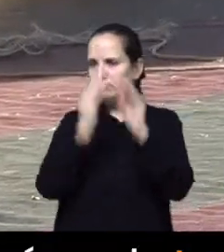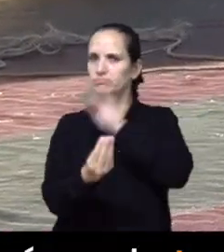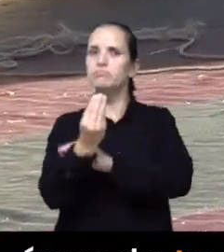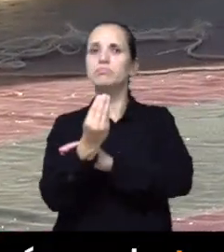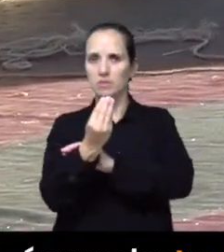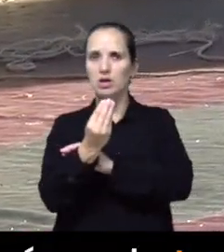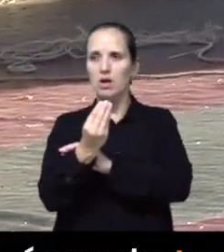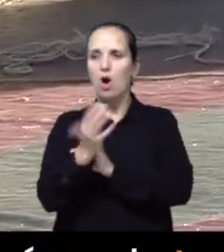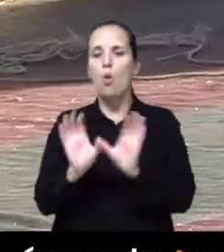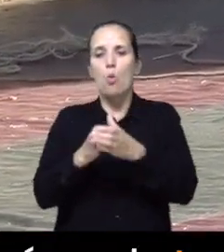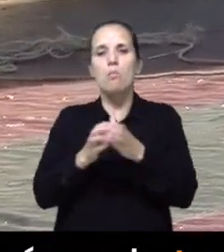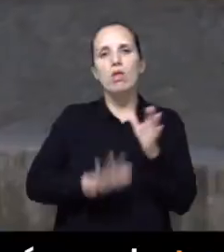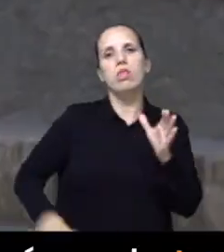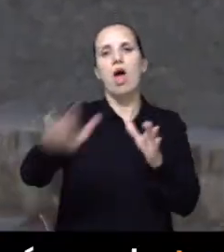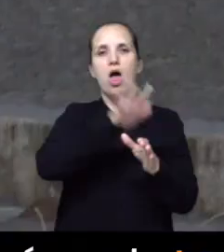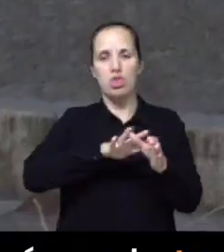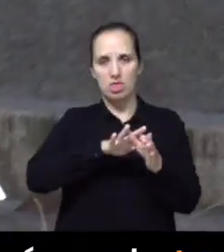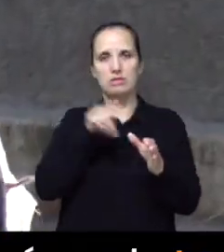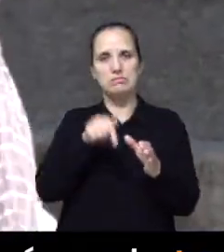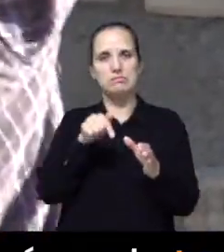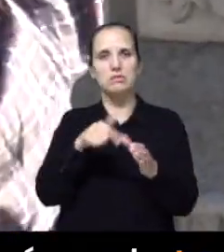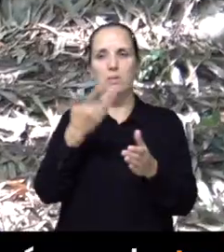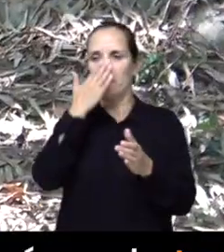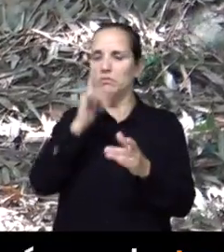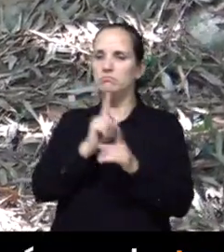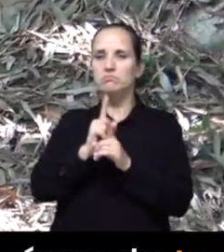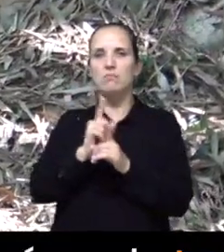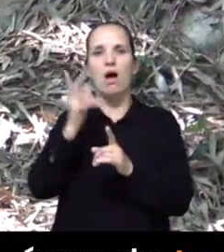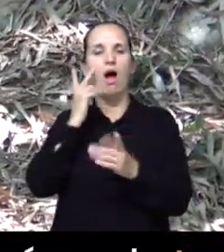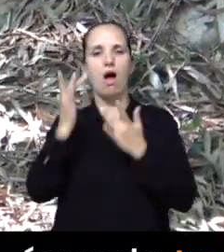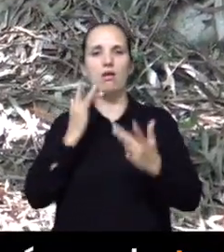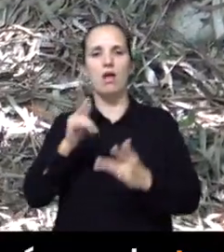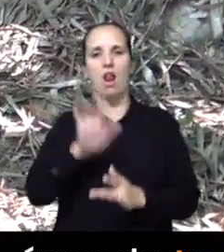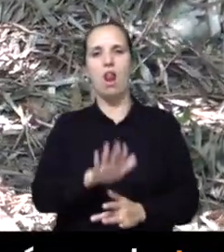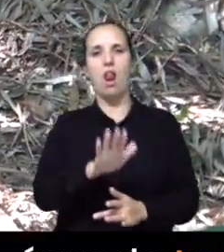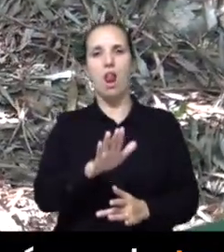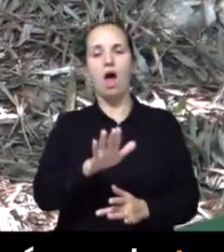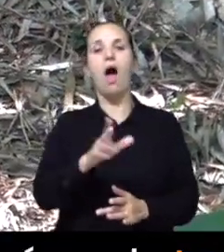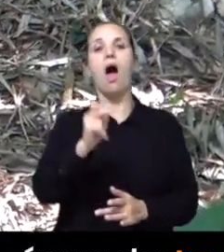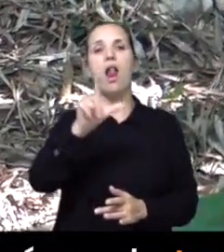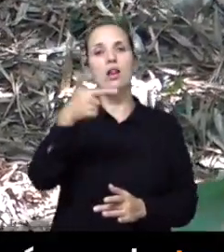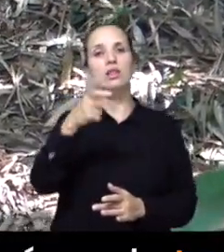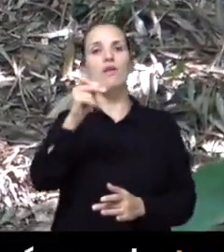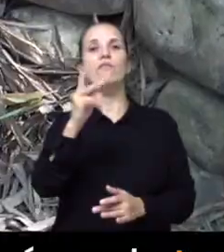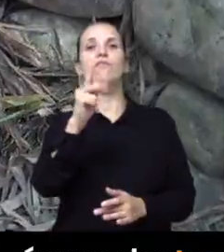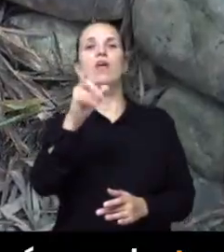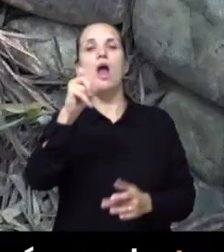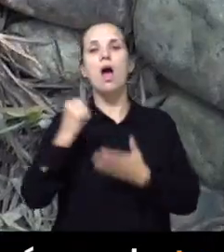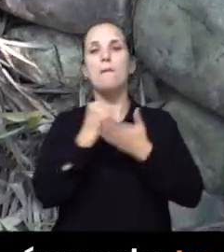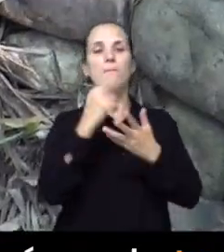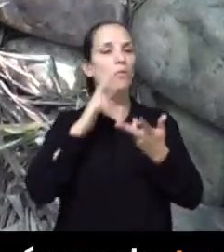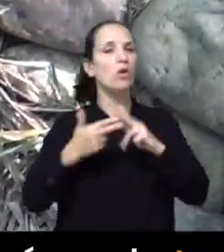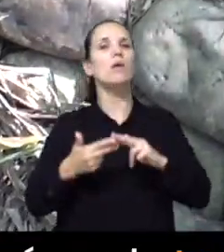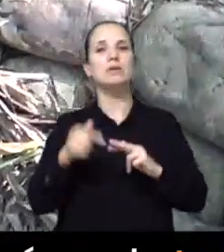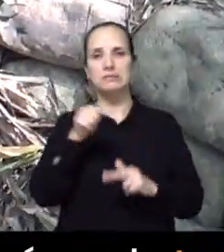e projetos em eventos que envolvam a comunidade local. Este é um projeto da Câmara Municipal de Águeda, que em formato de